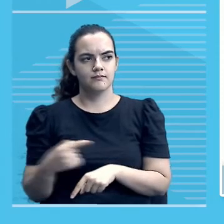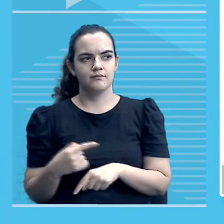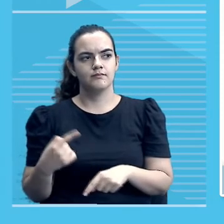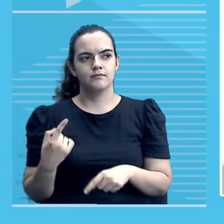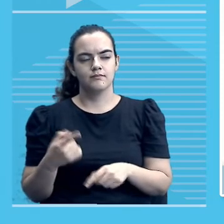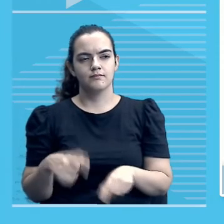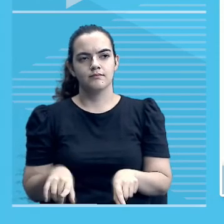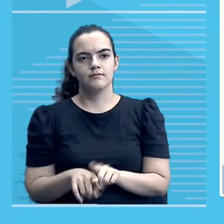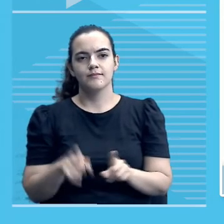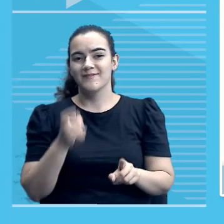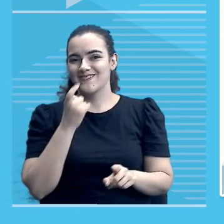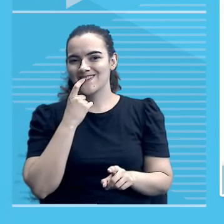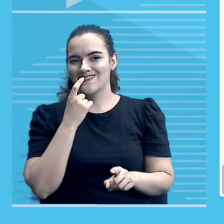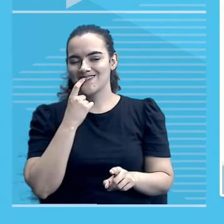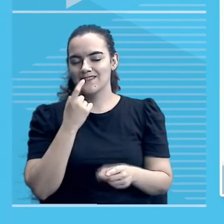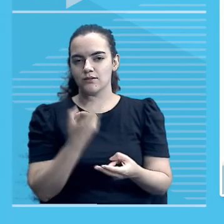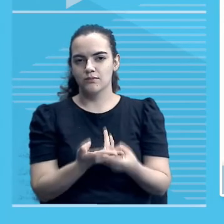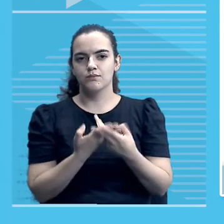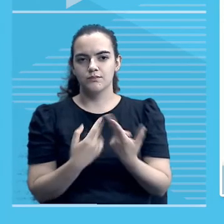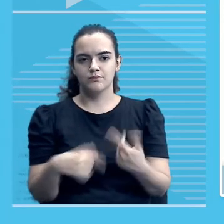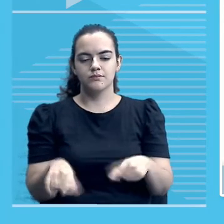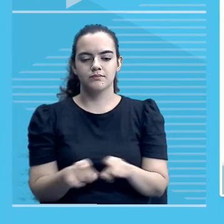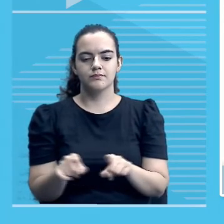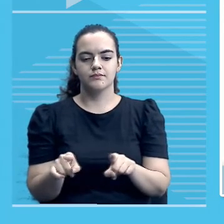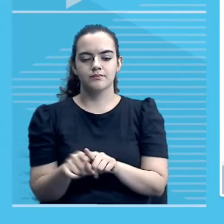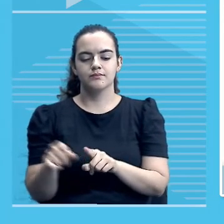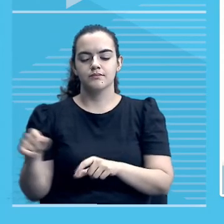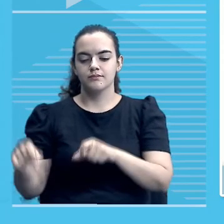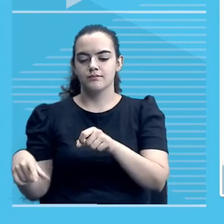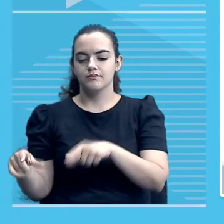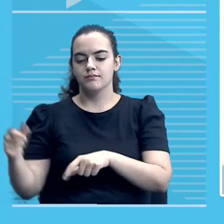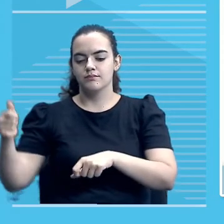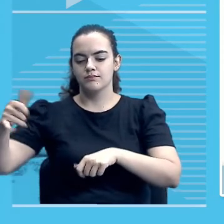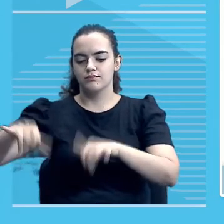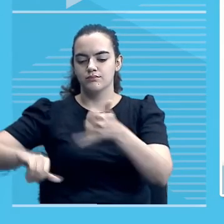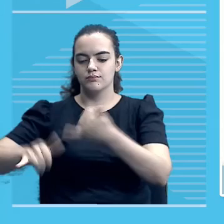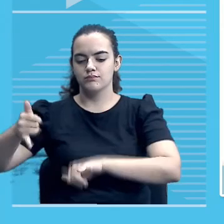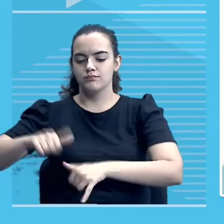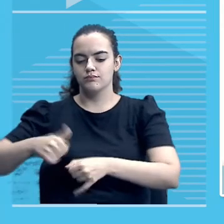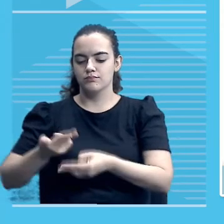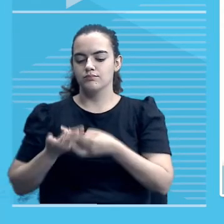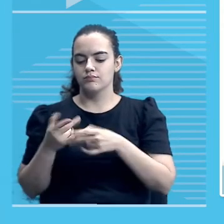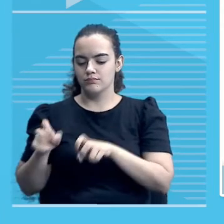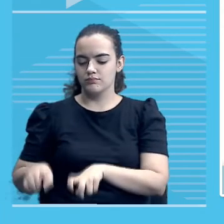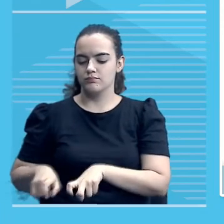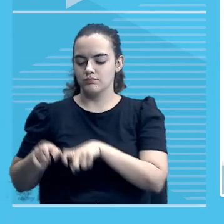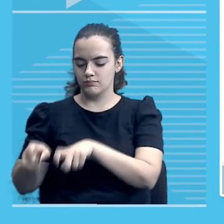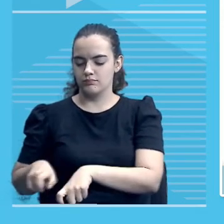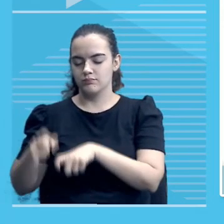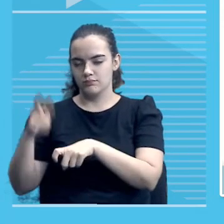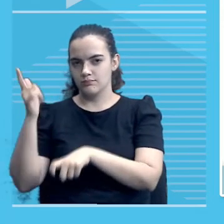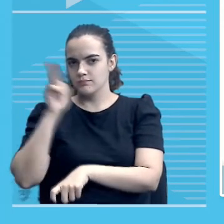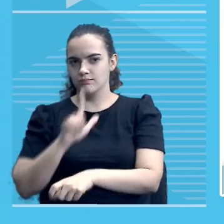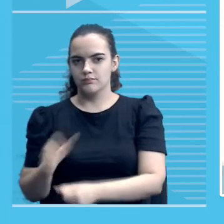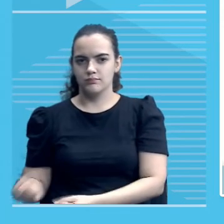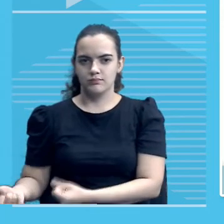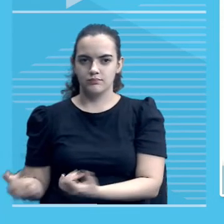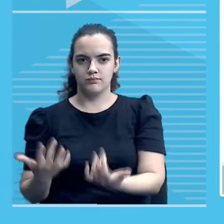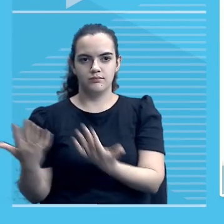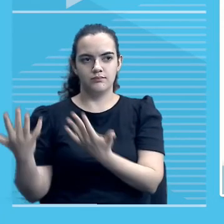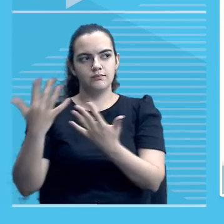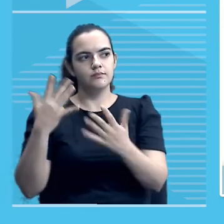né? Como fertilizante. Hipoclorito de sódio, que é esse aqui, utilizado como alvejante e desinfectante. Água